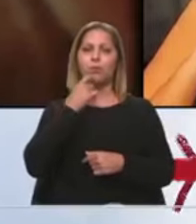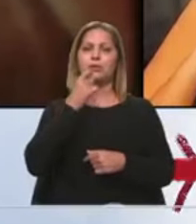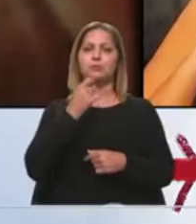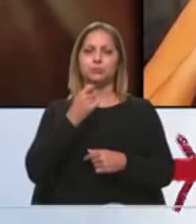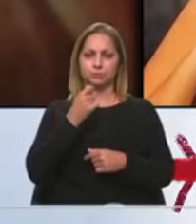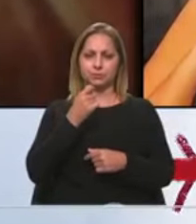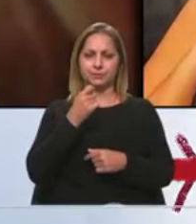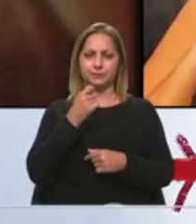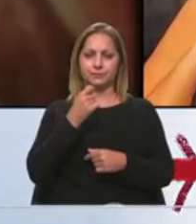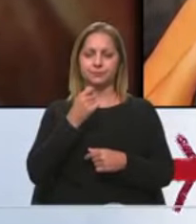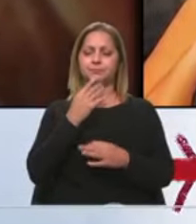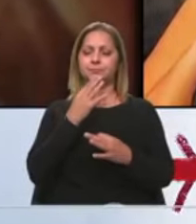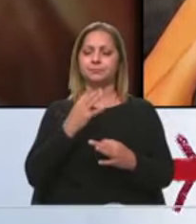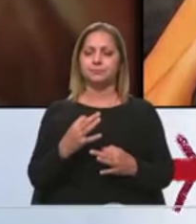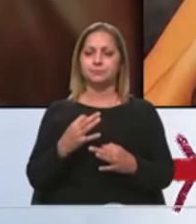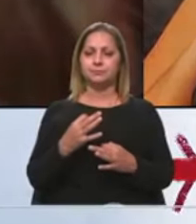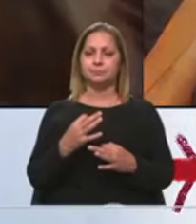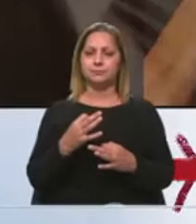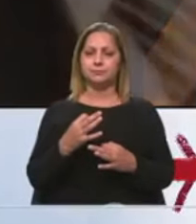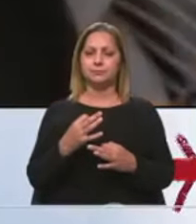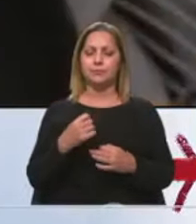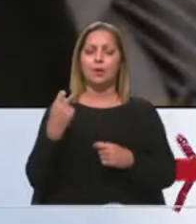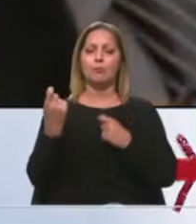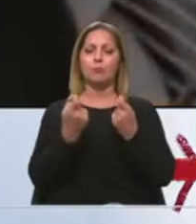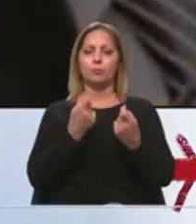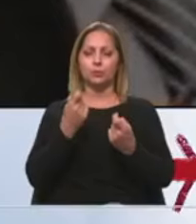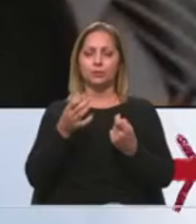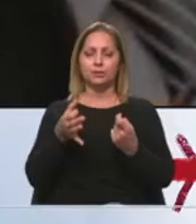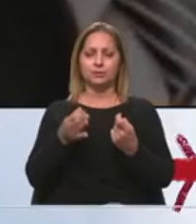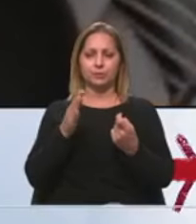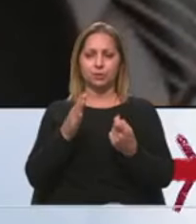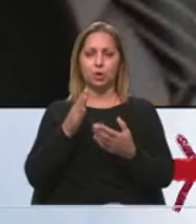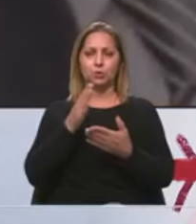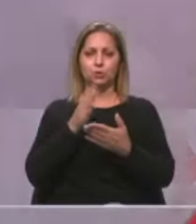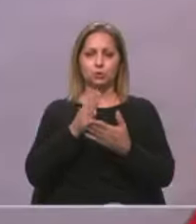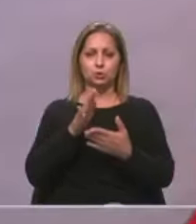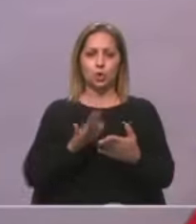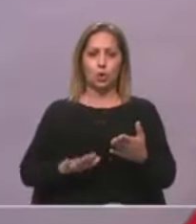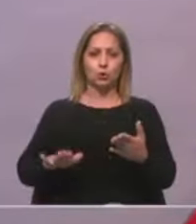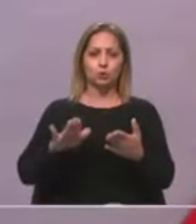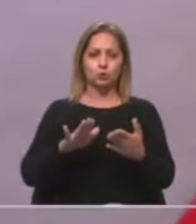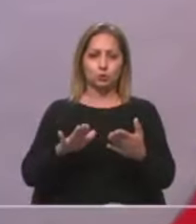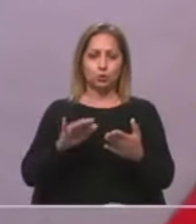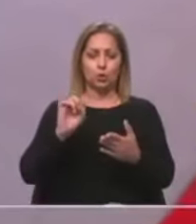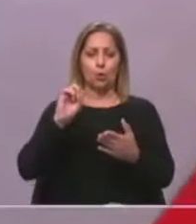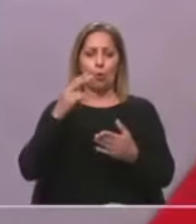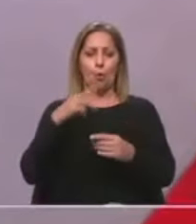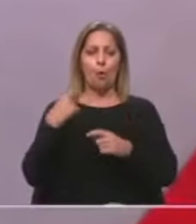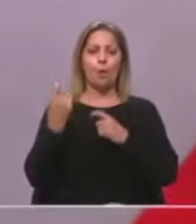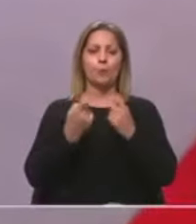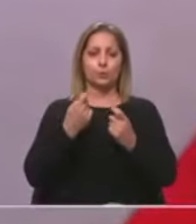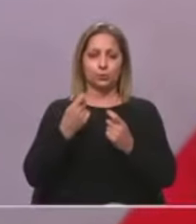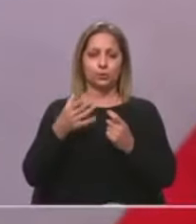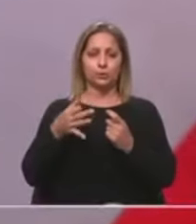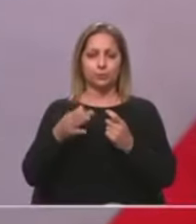seguinte Afinal as buscas da polícia judiciária foram só naquele sítio ou houve buscas que a PJ